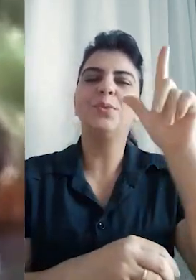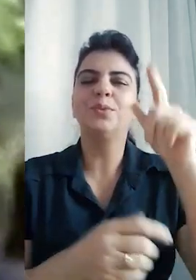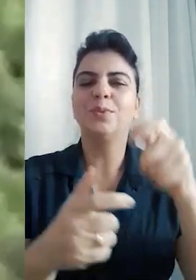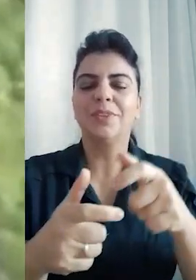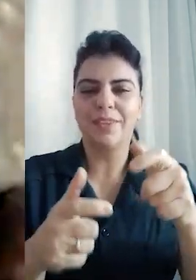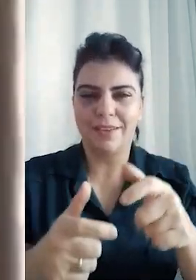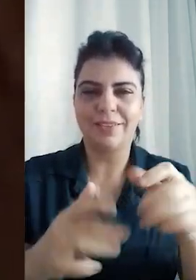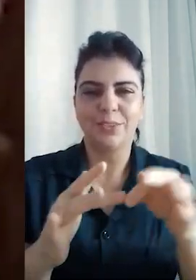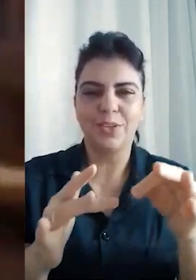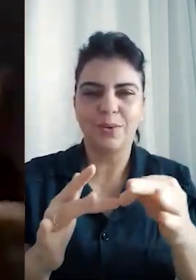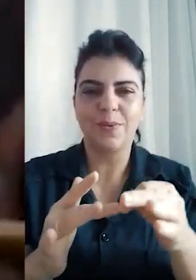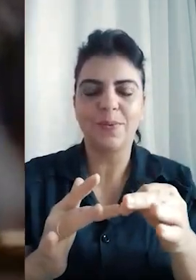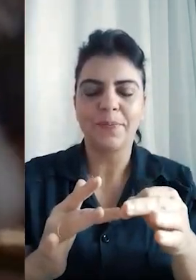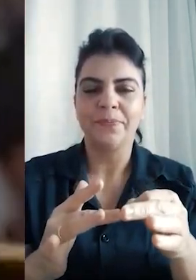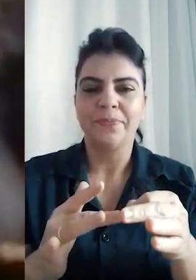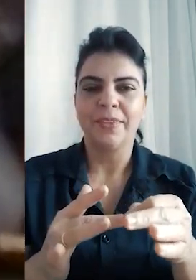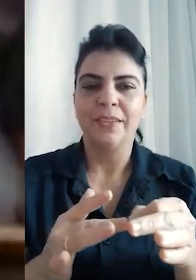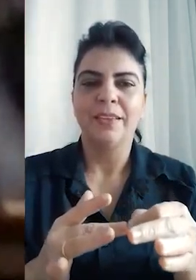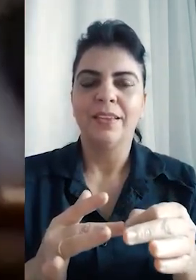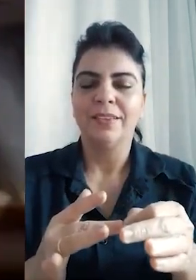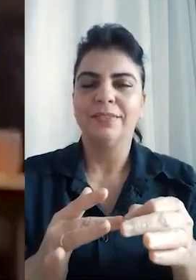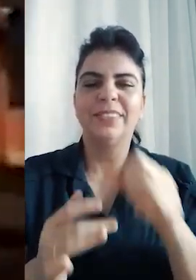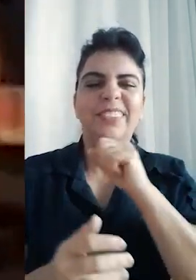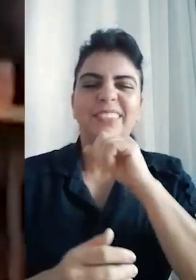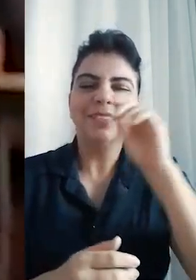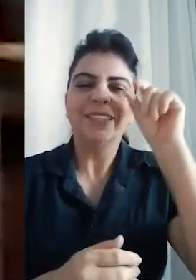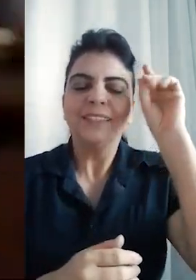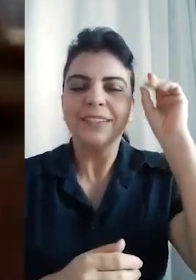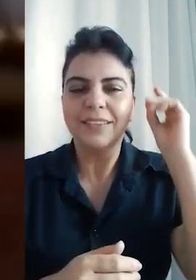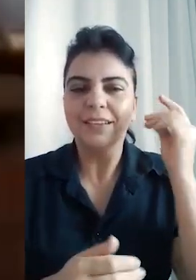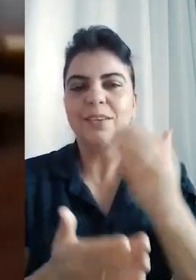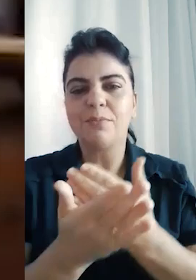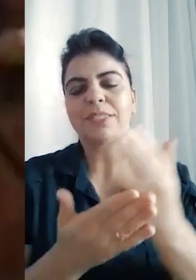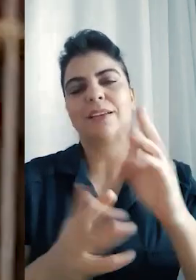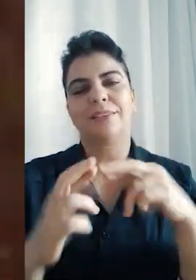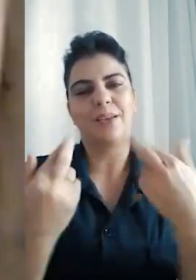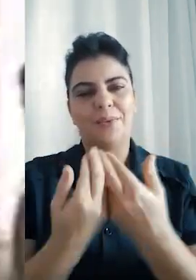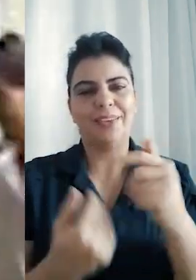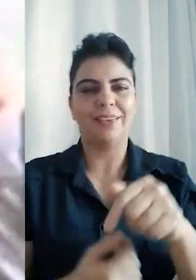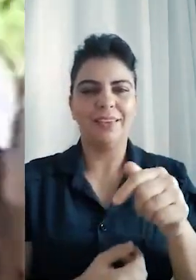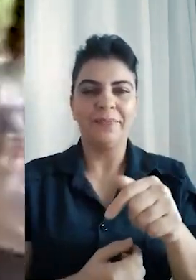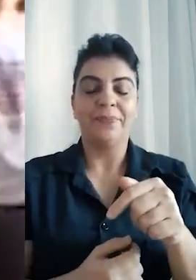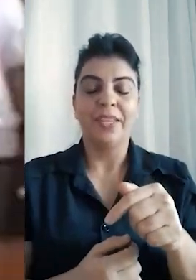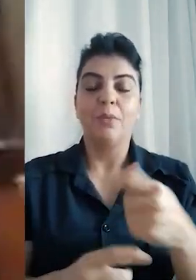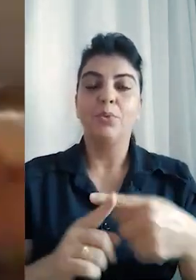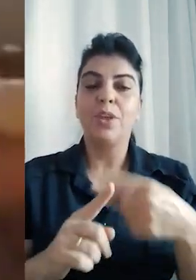lá da Shalom, teoricamente, né, claro, lá da Shalom antiga e começar a se reunir aqui,